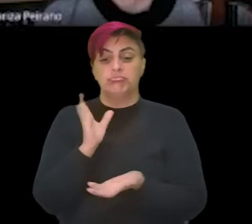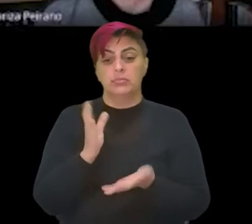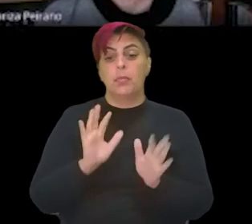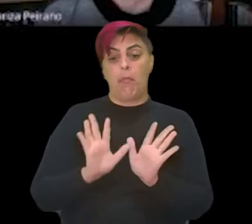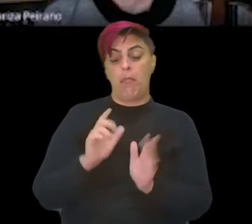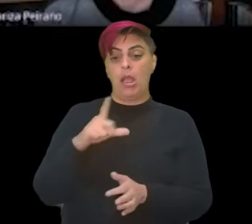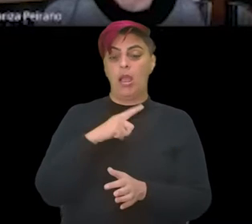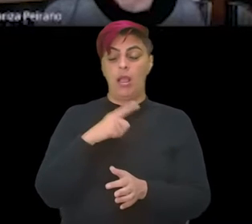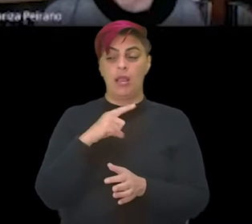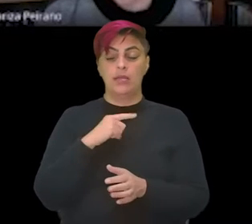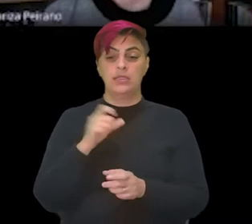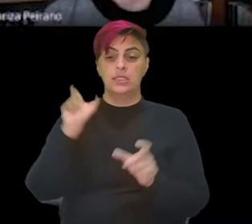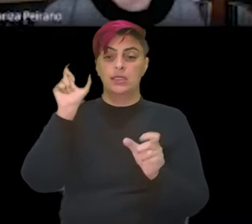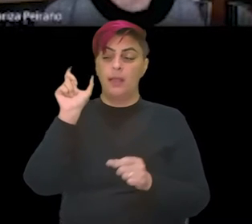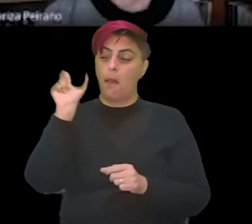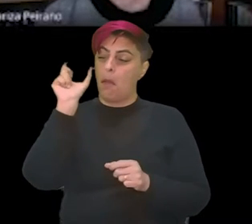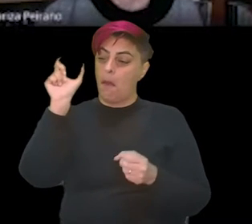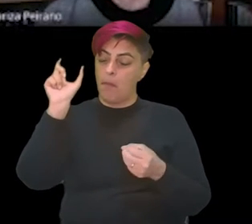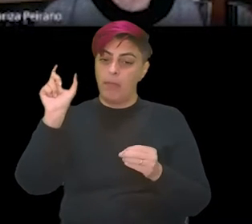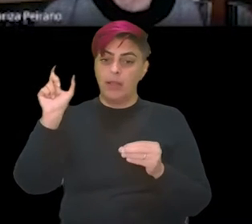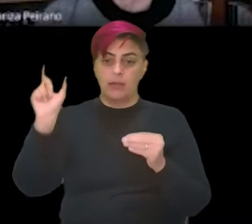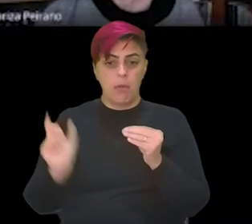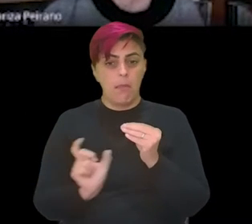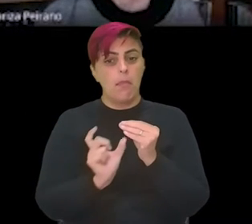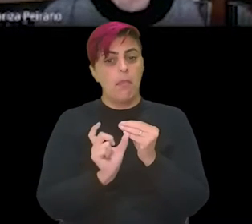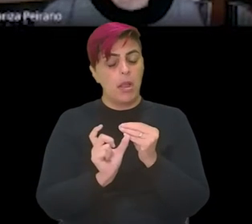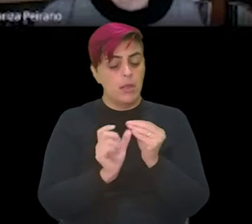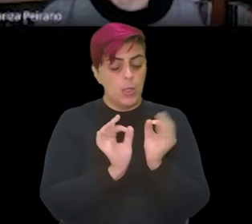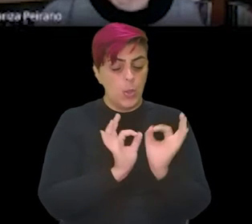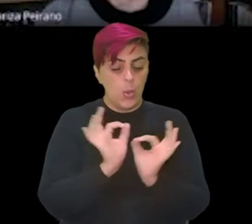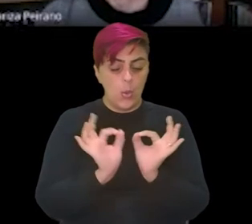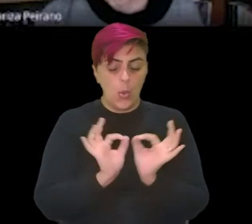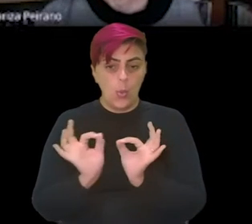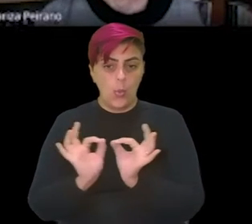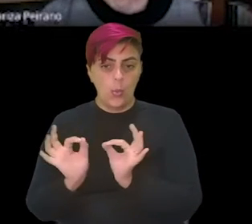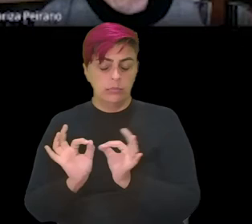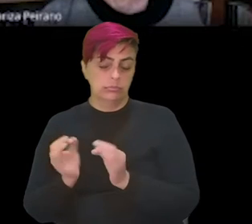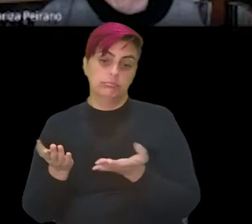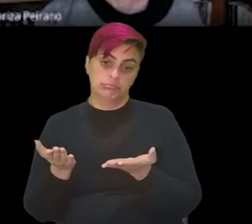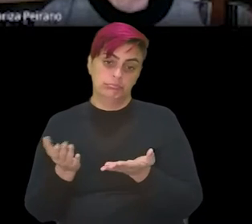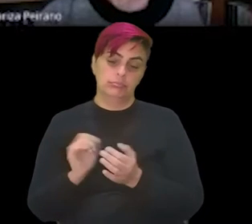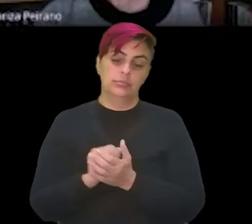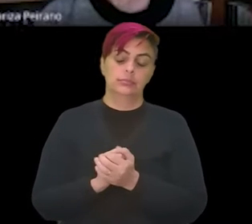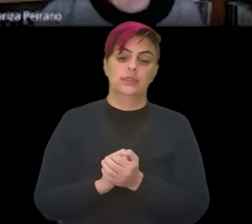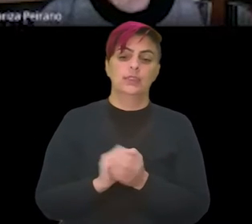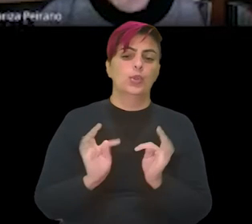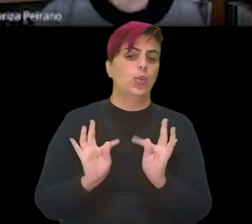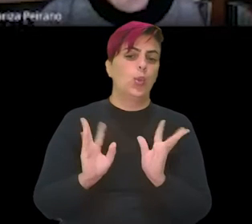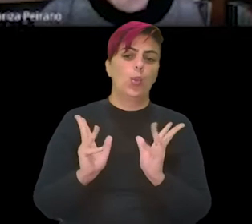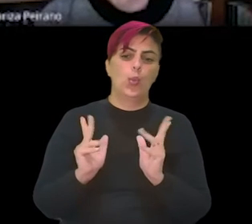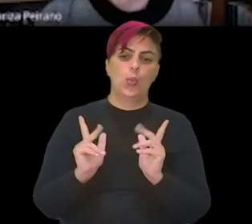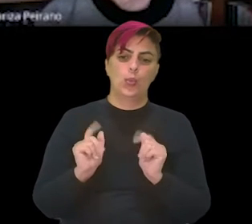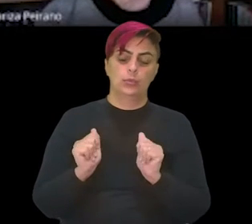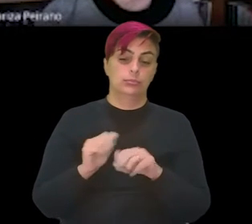ou supressões, revisões na forma, rearranjo, intervenções nos sons, tudo o